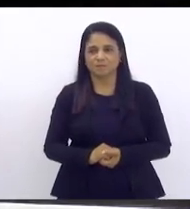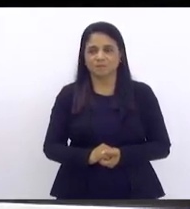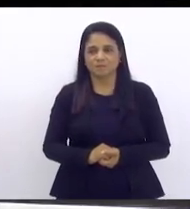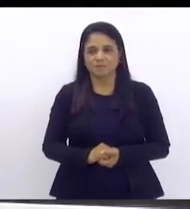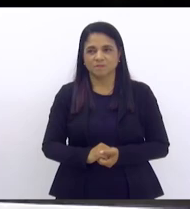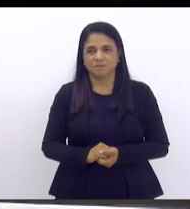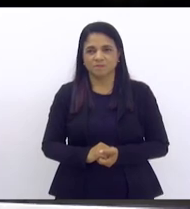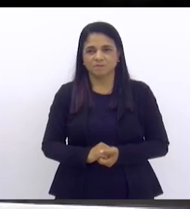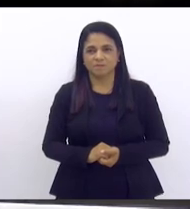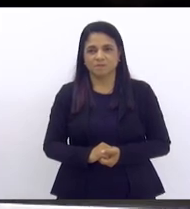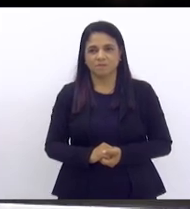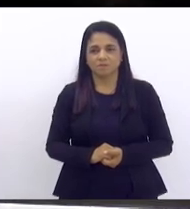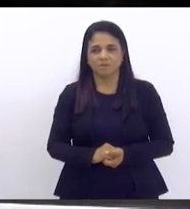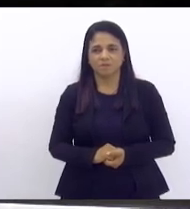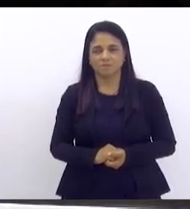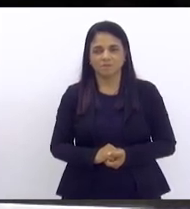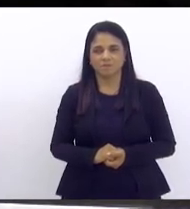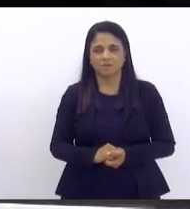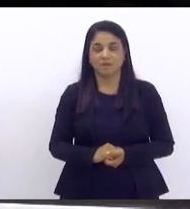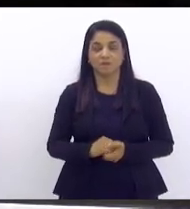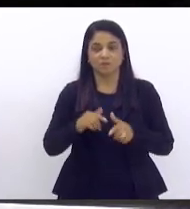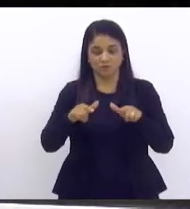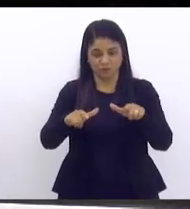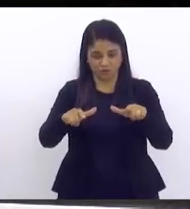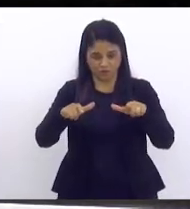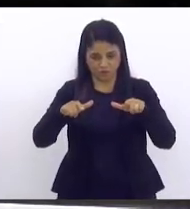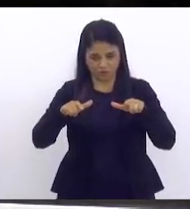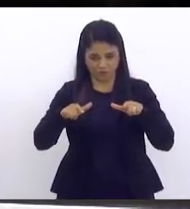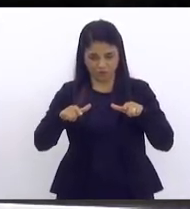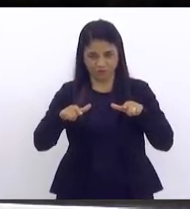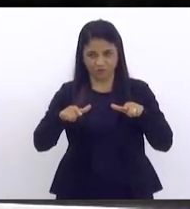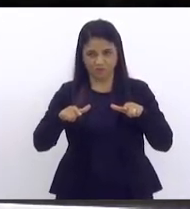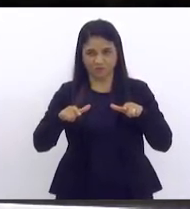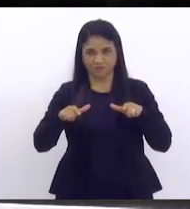Agora, para receber o diploma, Cláudio, eu quero